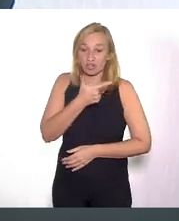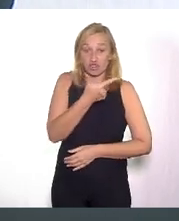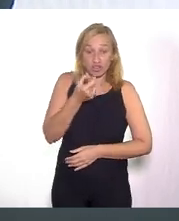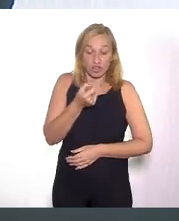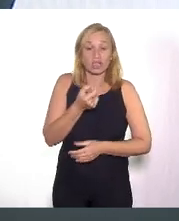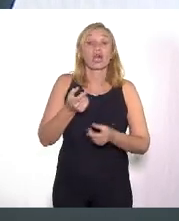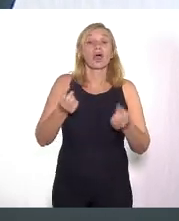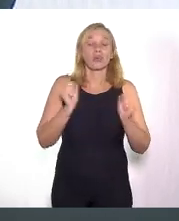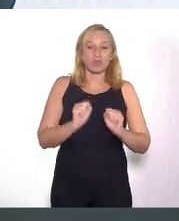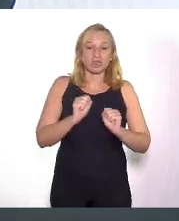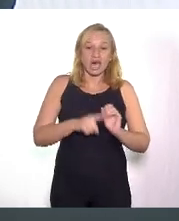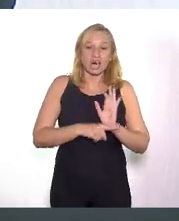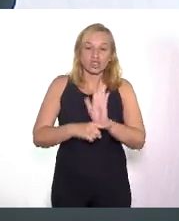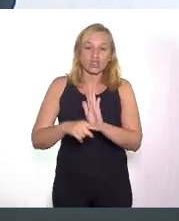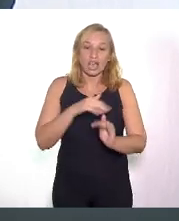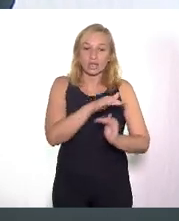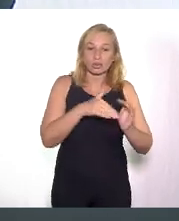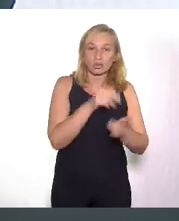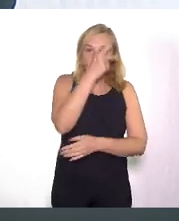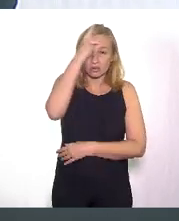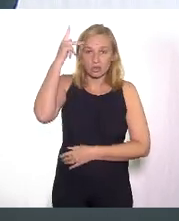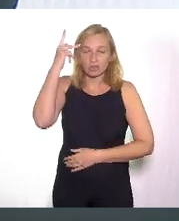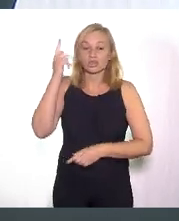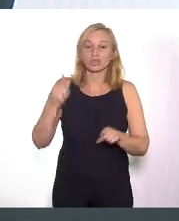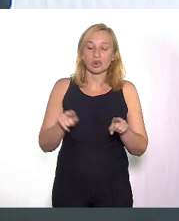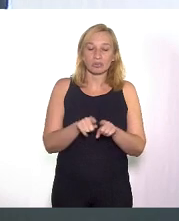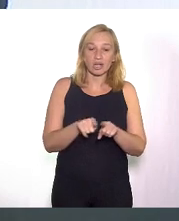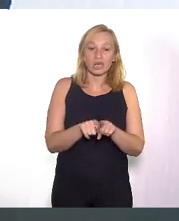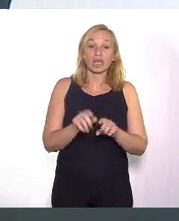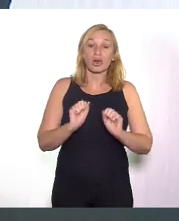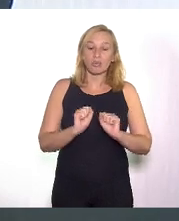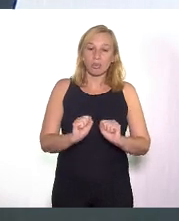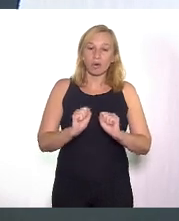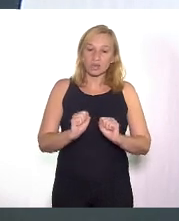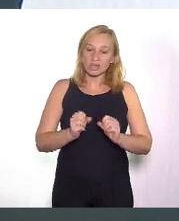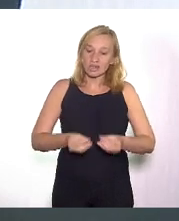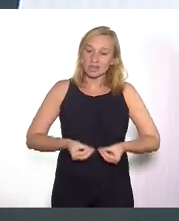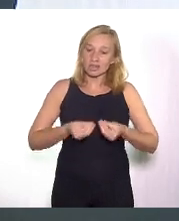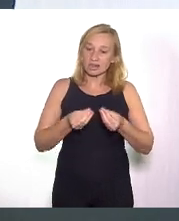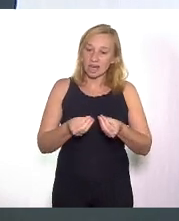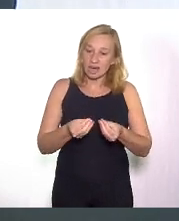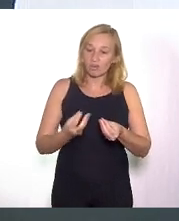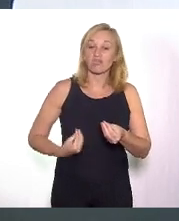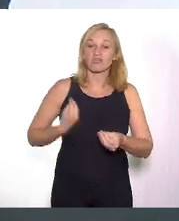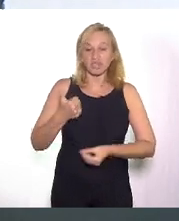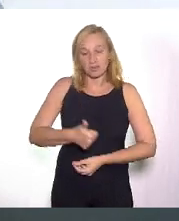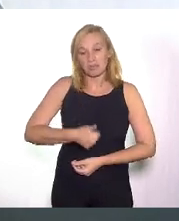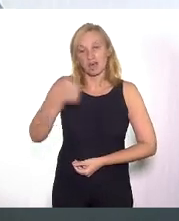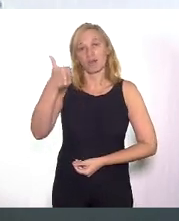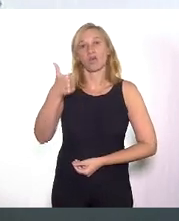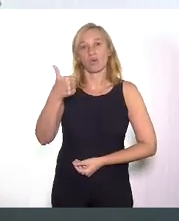espera também poder alcançar essas pessoas, que a gente possa dar uma condição de sobrevivência até passar a